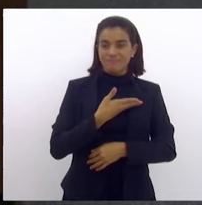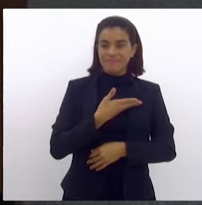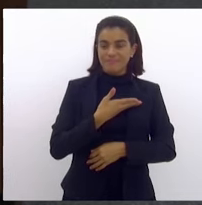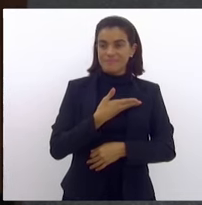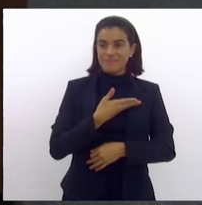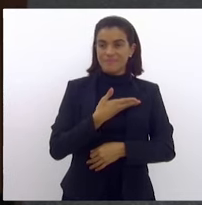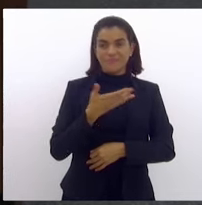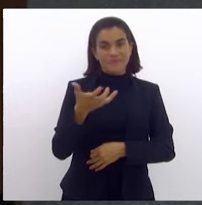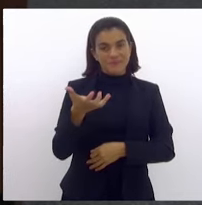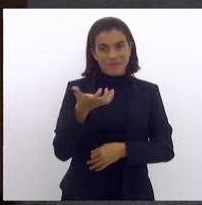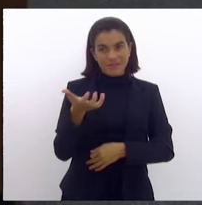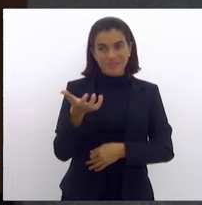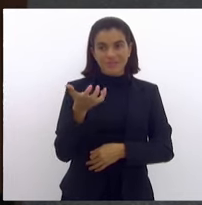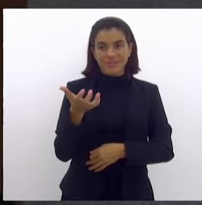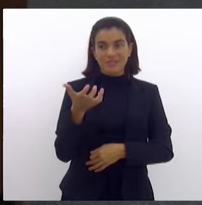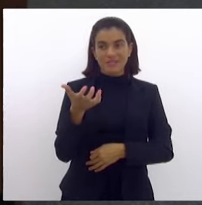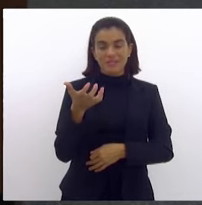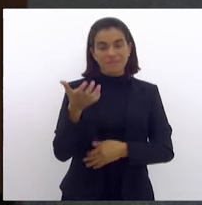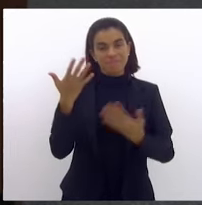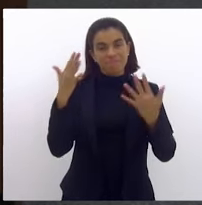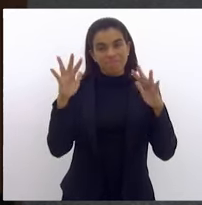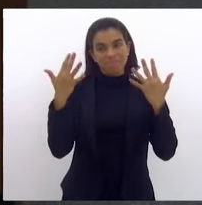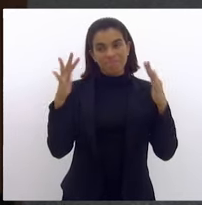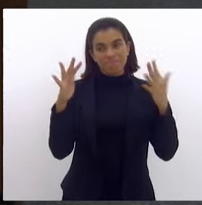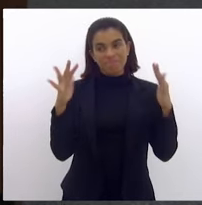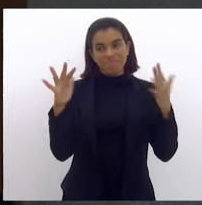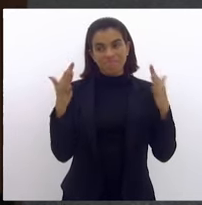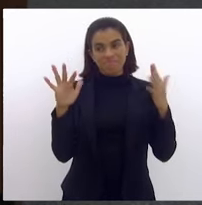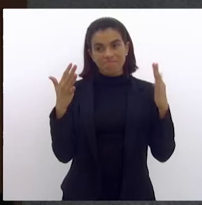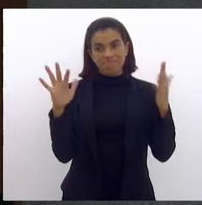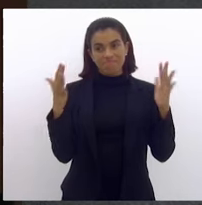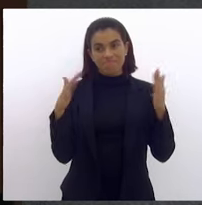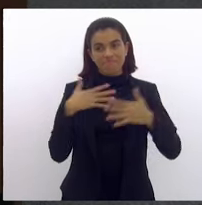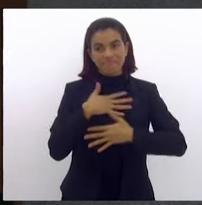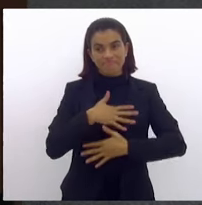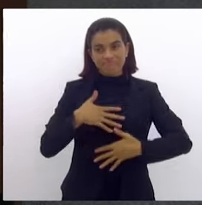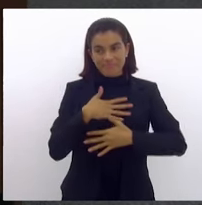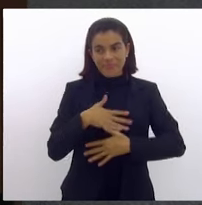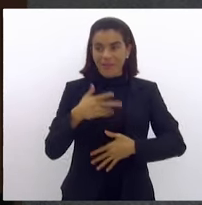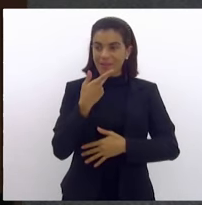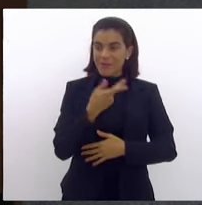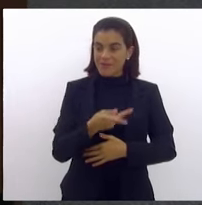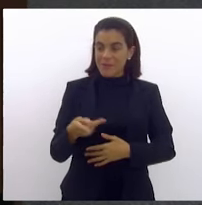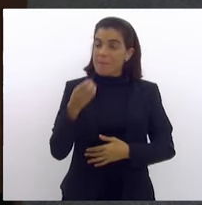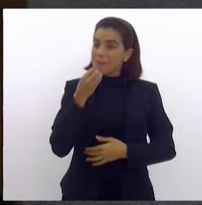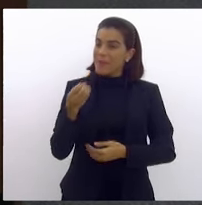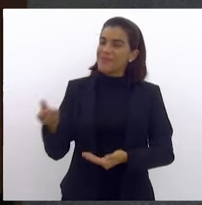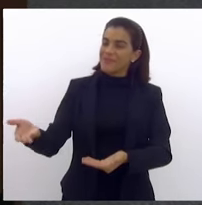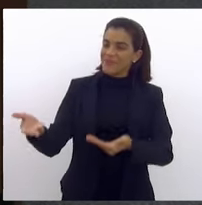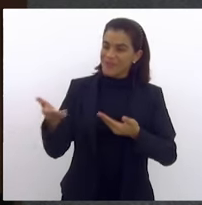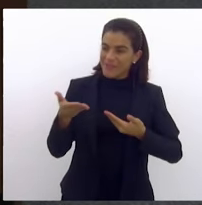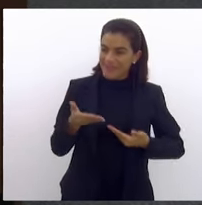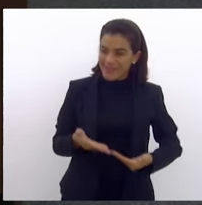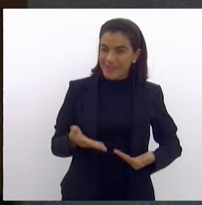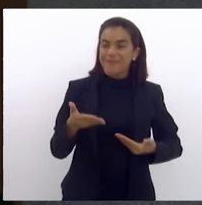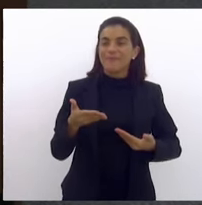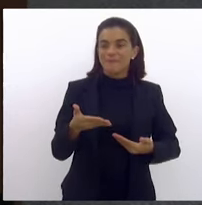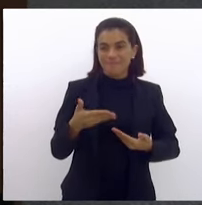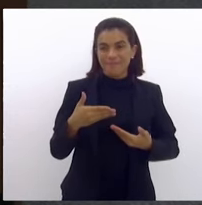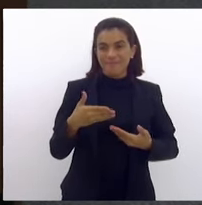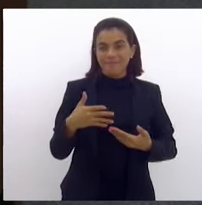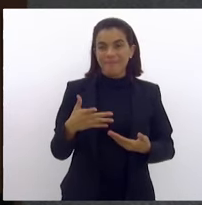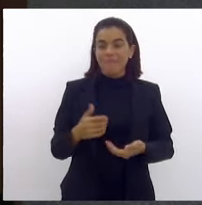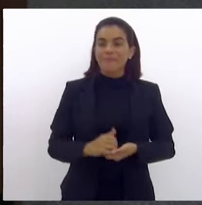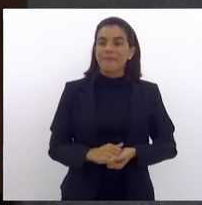quer prestigiá-lo por estar aqui nesse parlamento hoje, nos visitando. Seja muito bem-vindo e receba o carinho